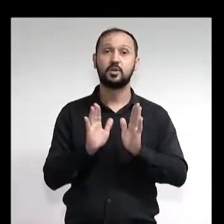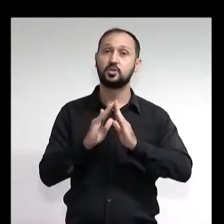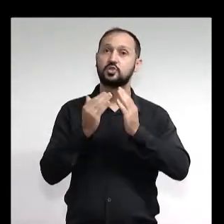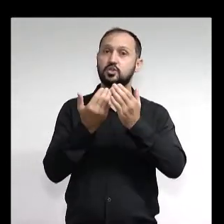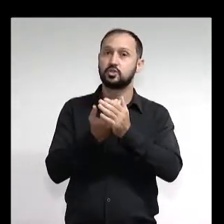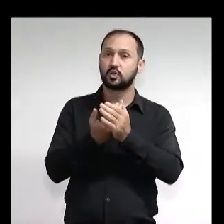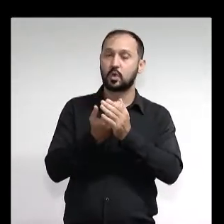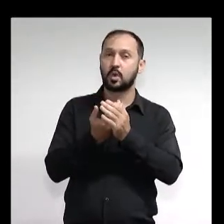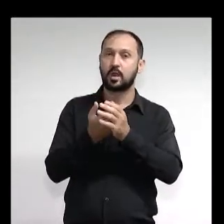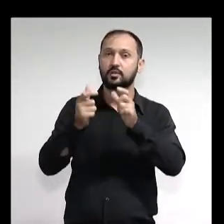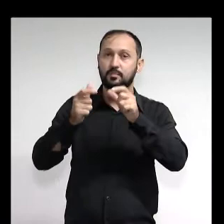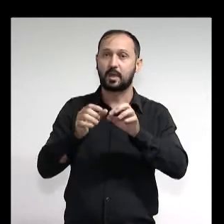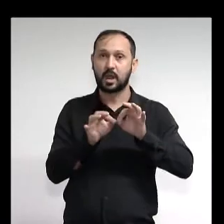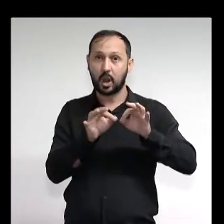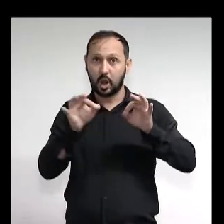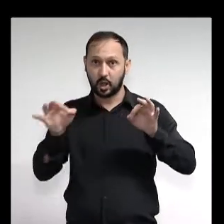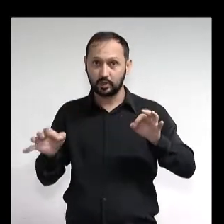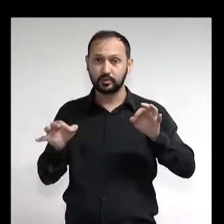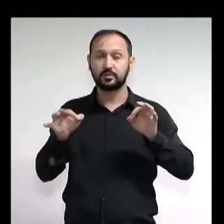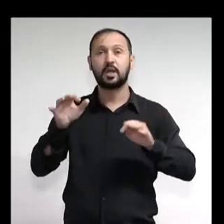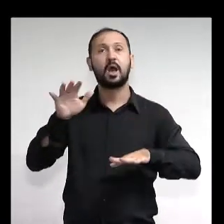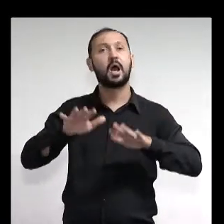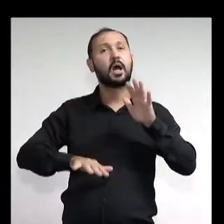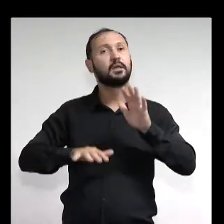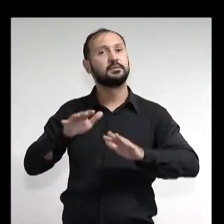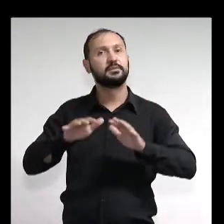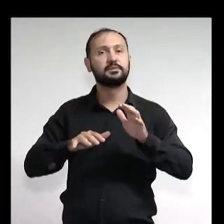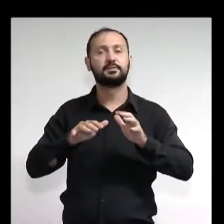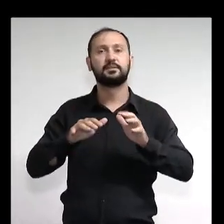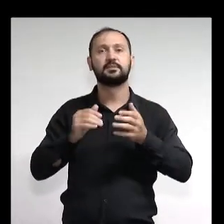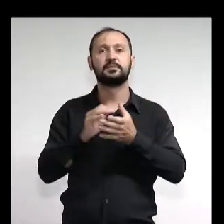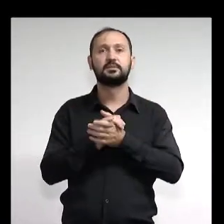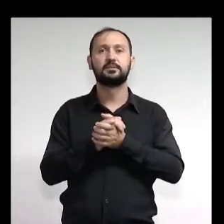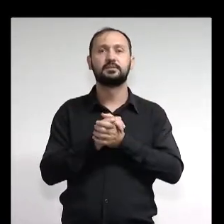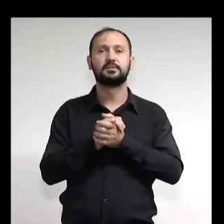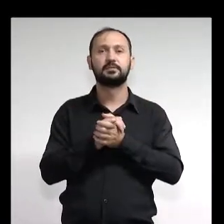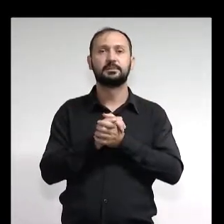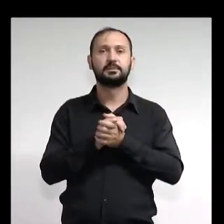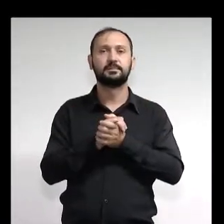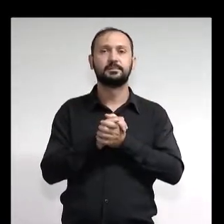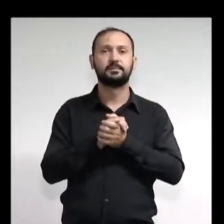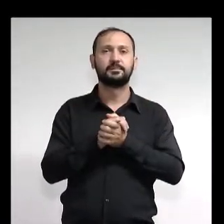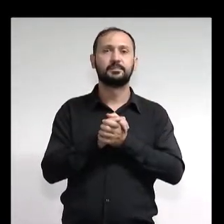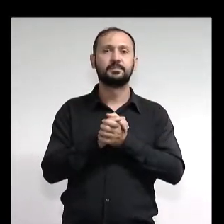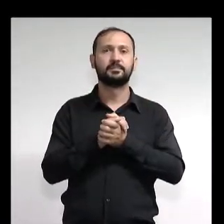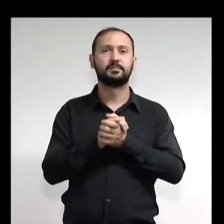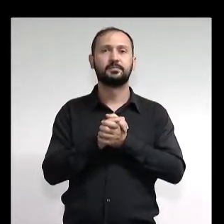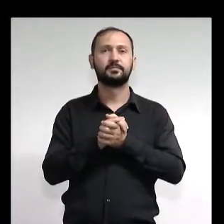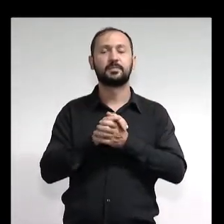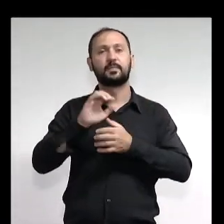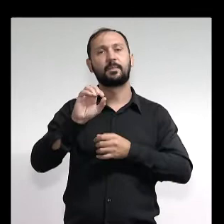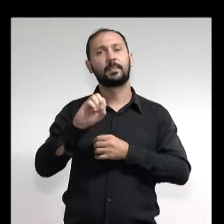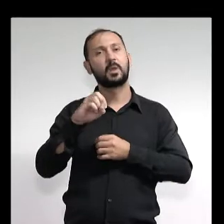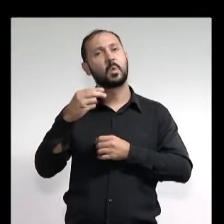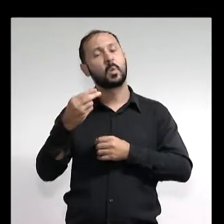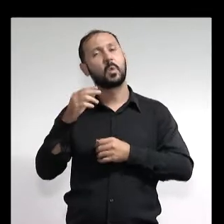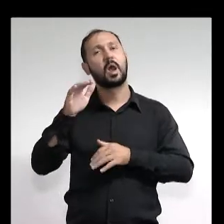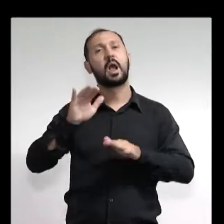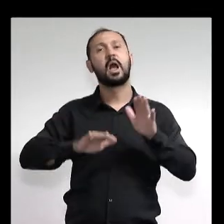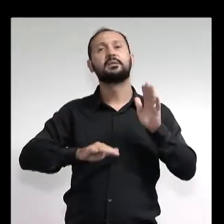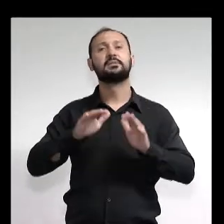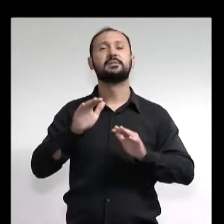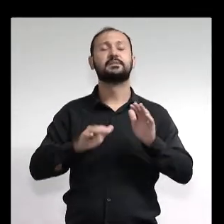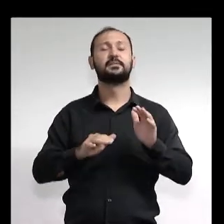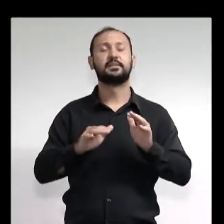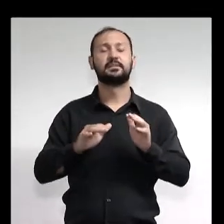Escolas de periferia em que esses alunos estão matriculados, ou mesmo de áreas que tem